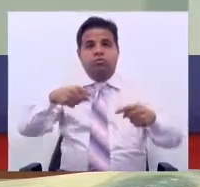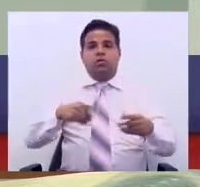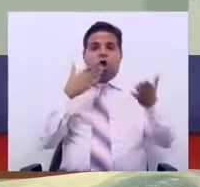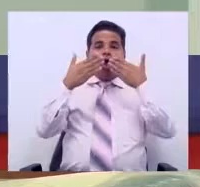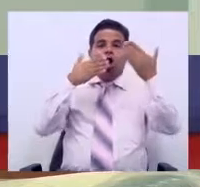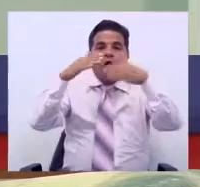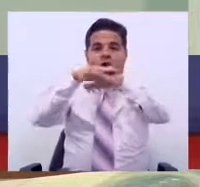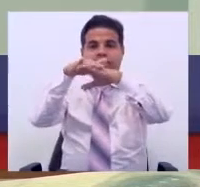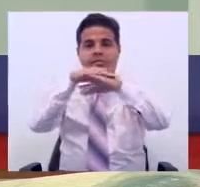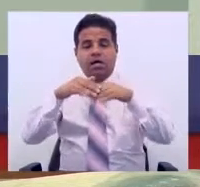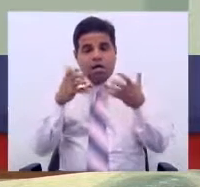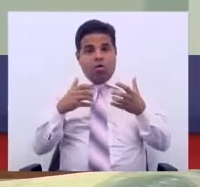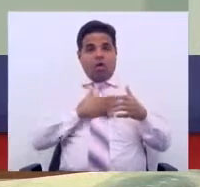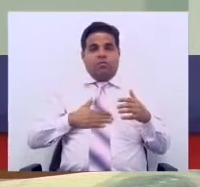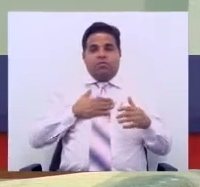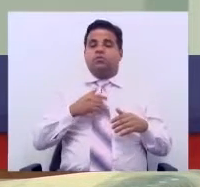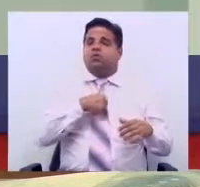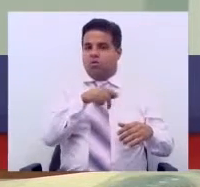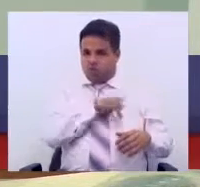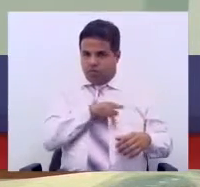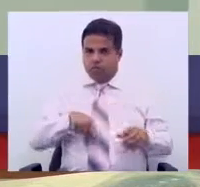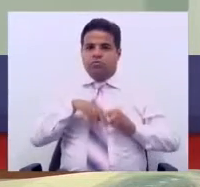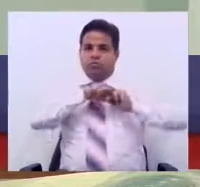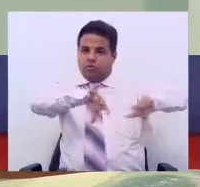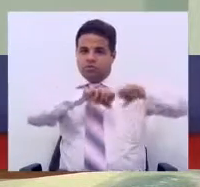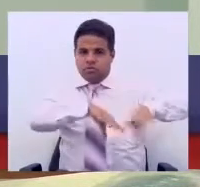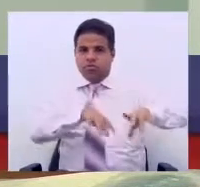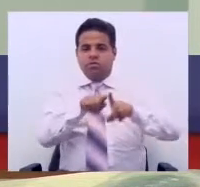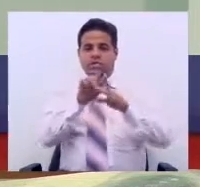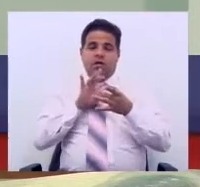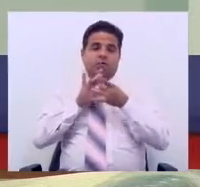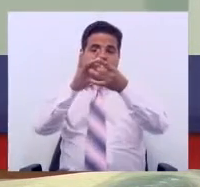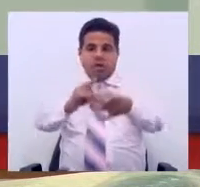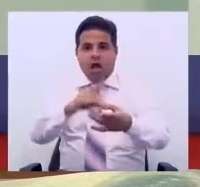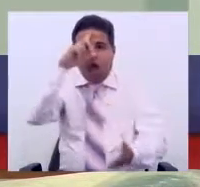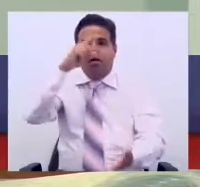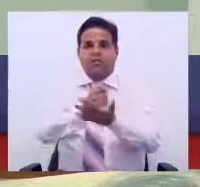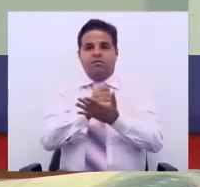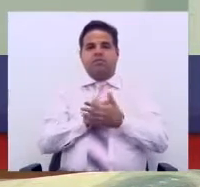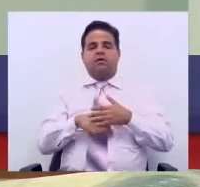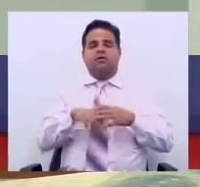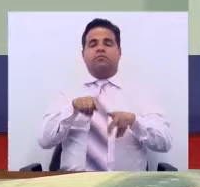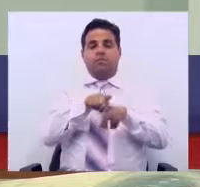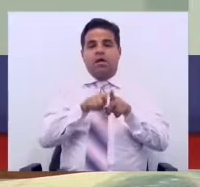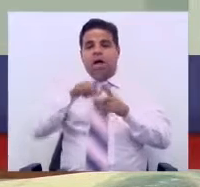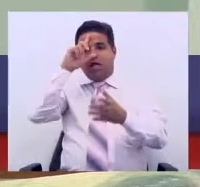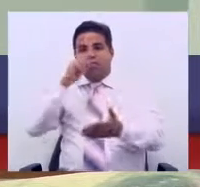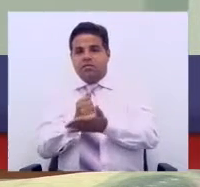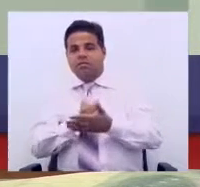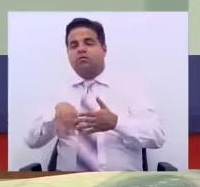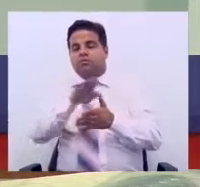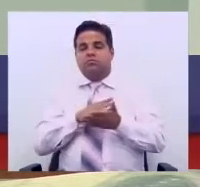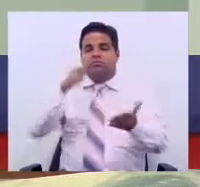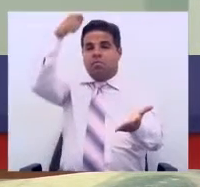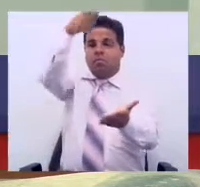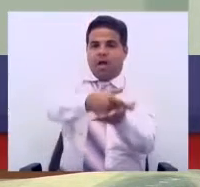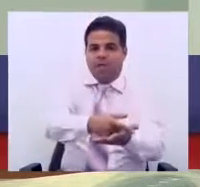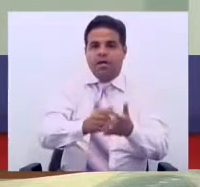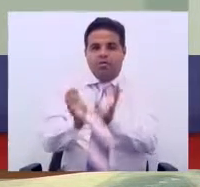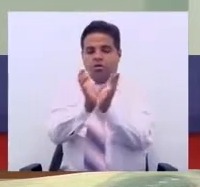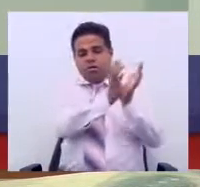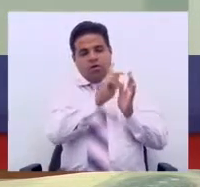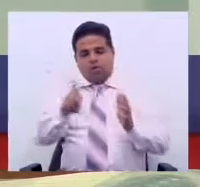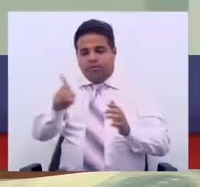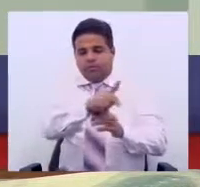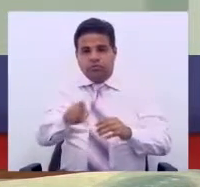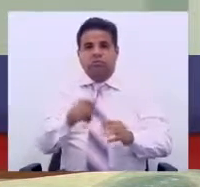eu gostaria aqui, enquanto educador, enquanto professor, vincular a decisão disso à decisão do pagamento dos professores e